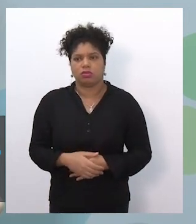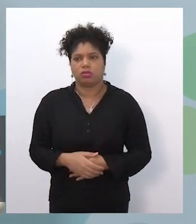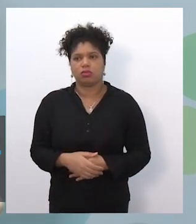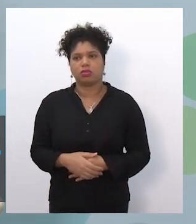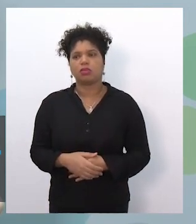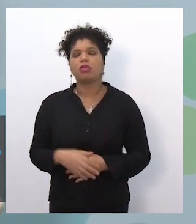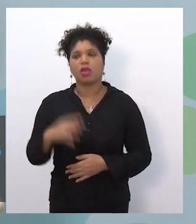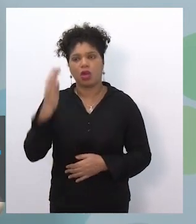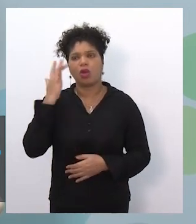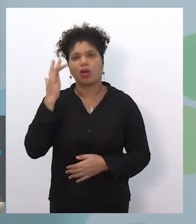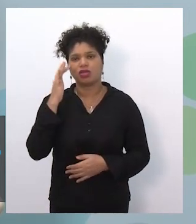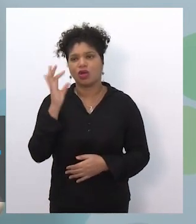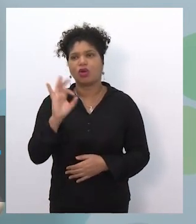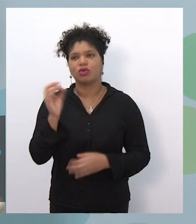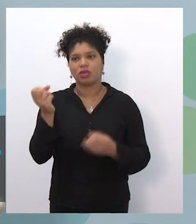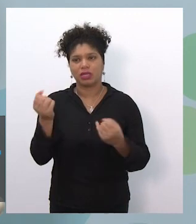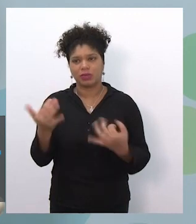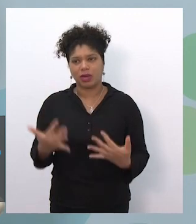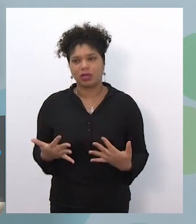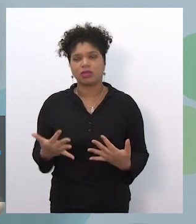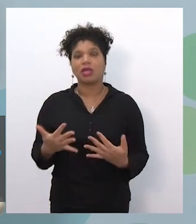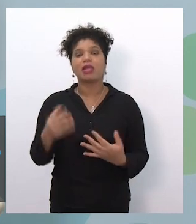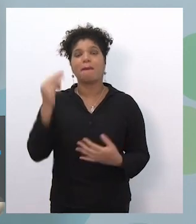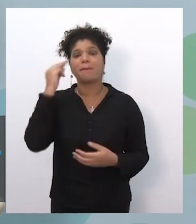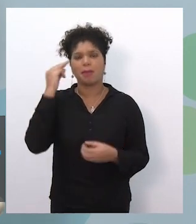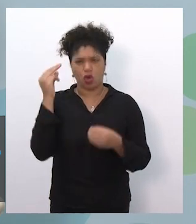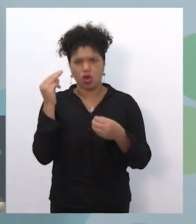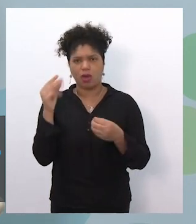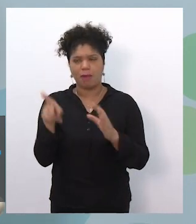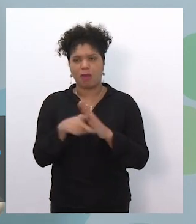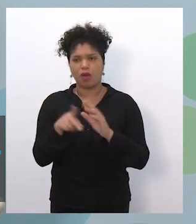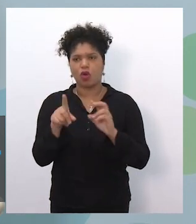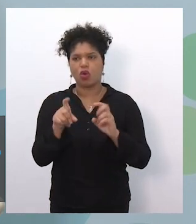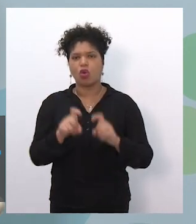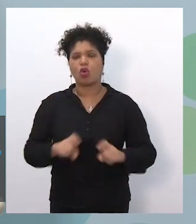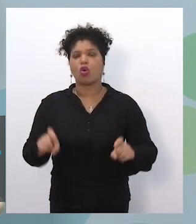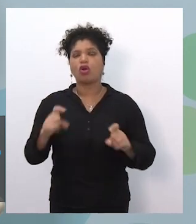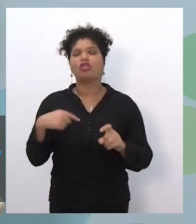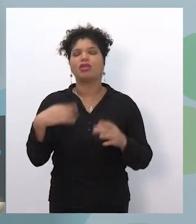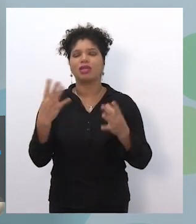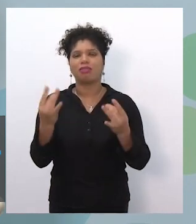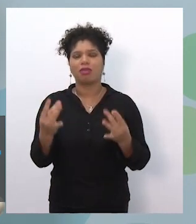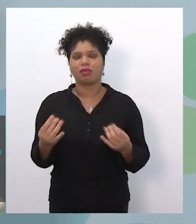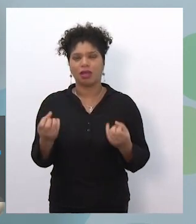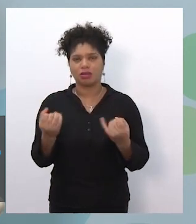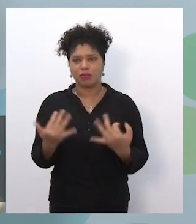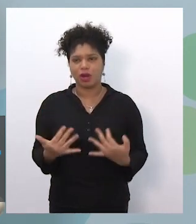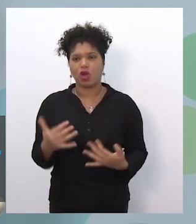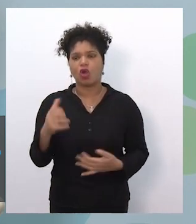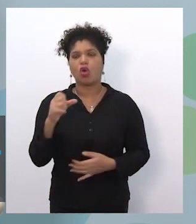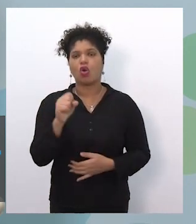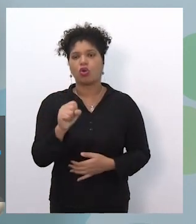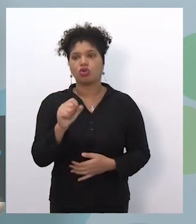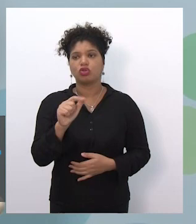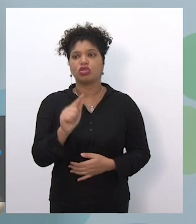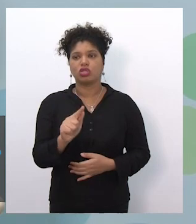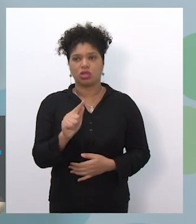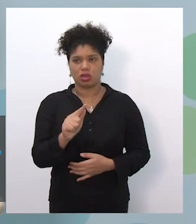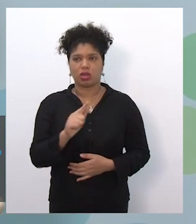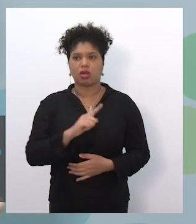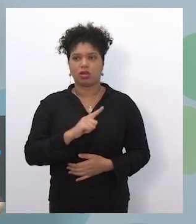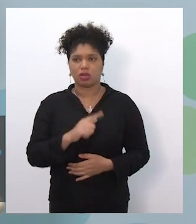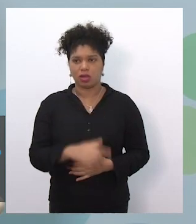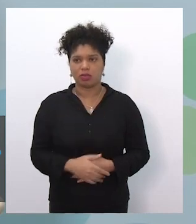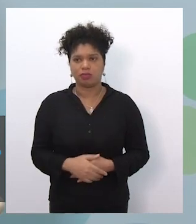bem legal, né, essa explicação sobre a memória. A gente passou os mínimos, né, para vocês terem uma noção, que é 8 GB. Aí o Rodrigo falou